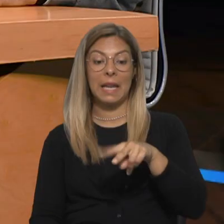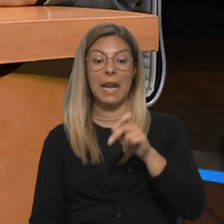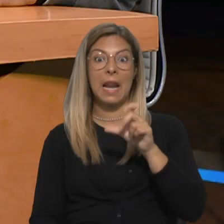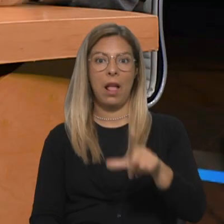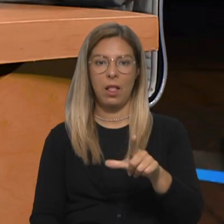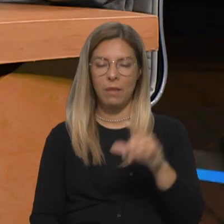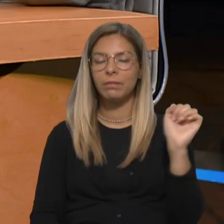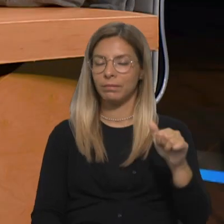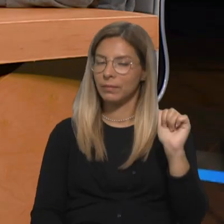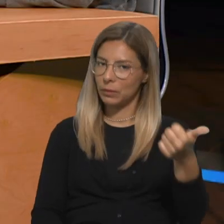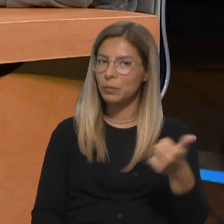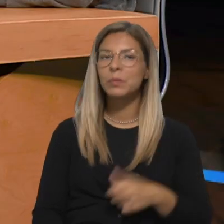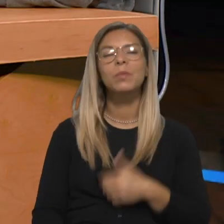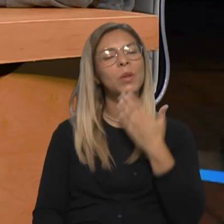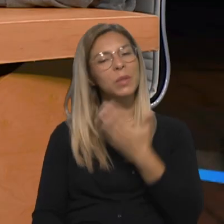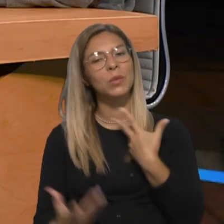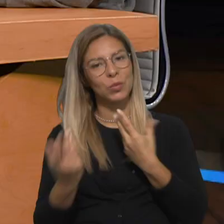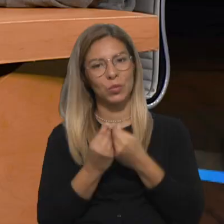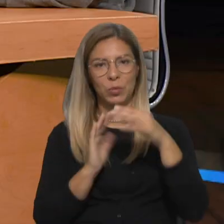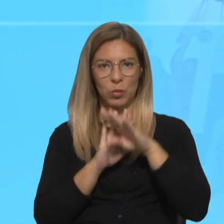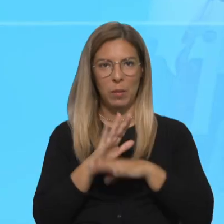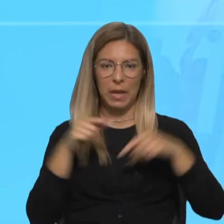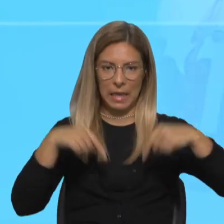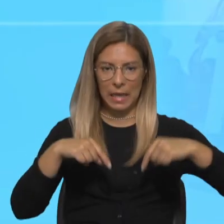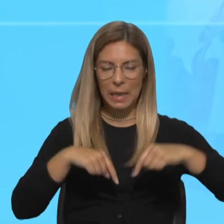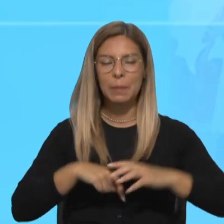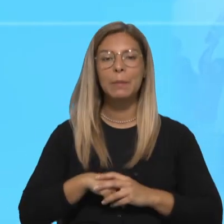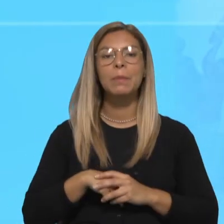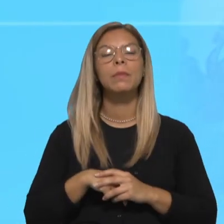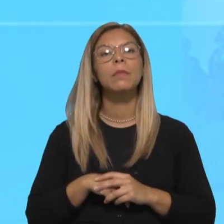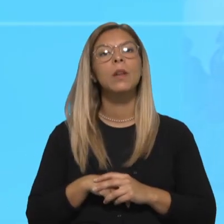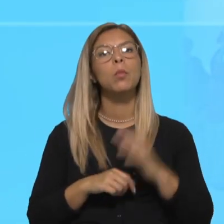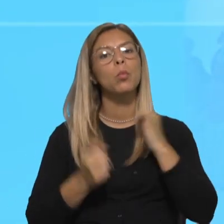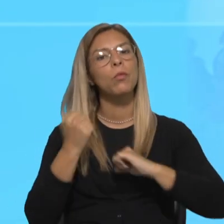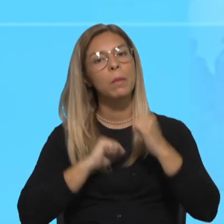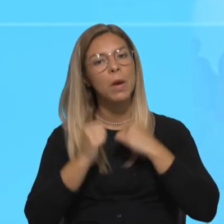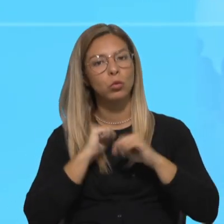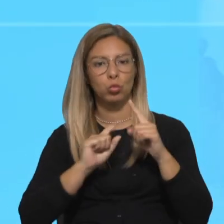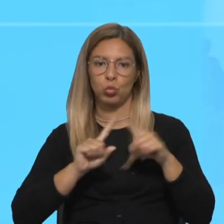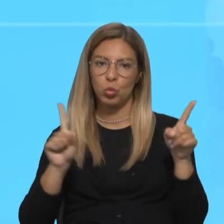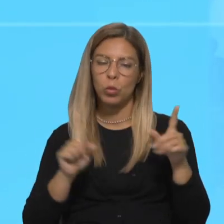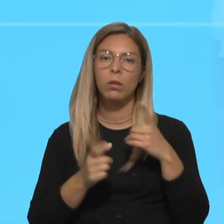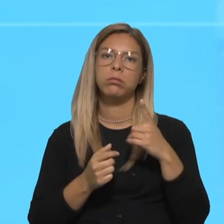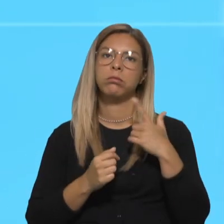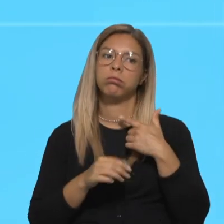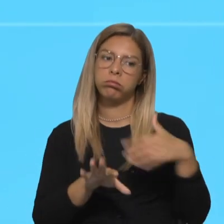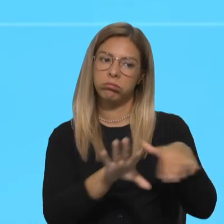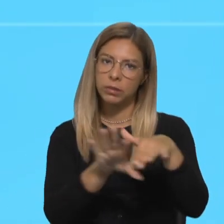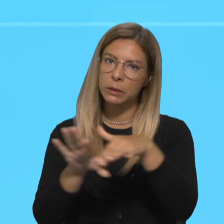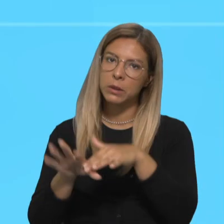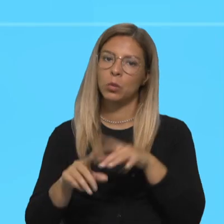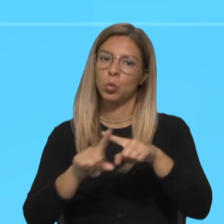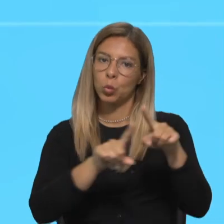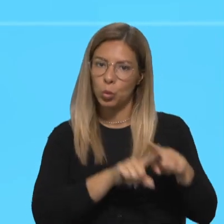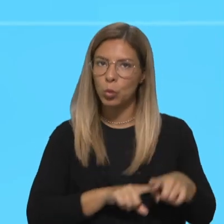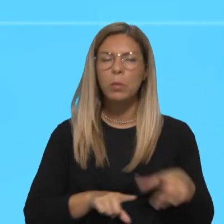por estarem no programa Eclésia para esta partilha de diferentes movimentos, diferentes pertenças. E João Cordovil Cardoso começava